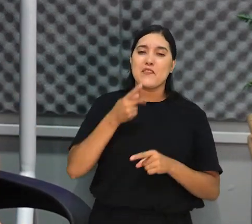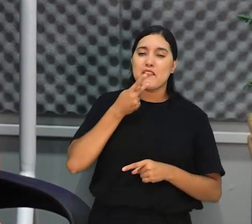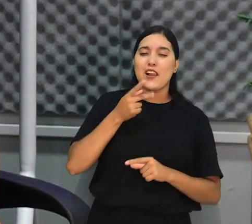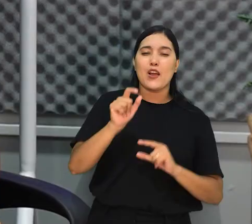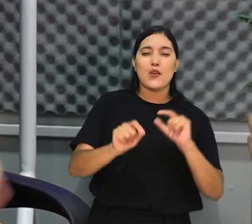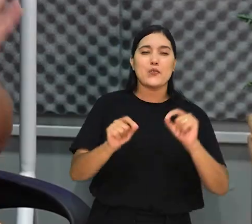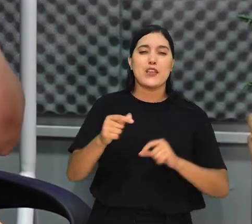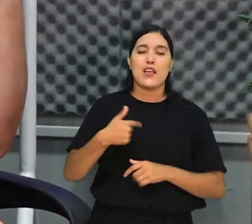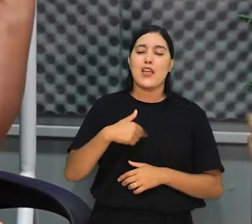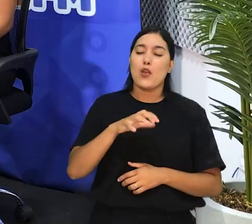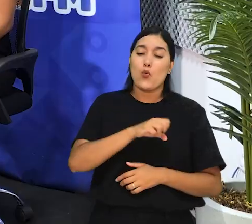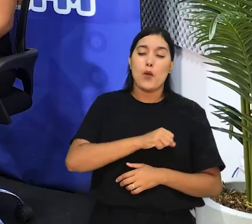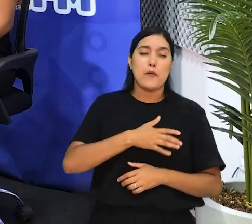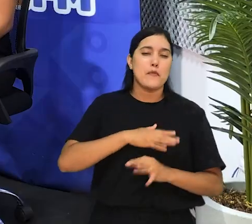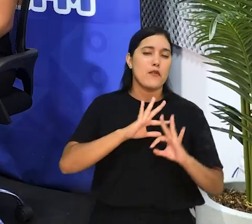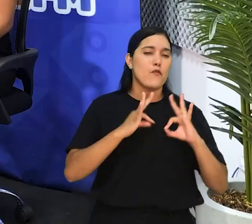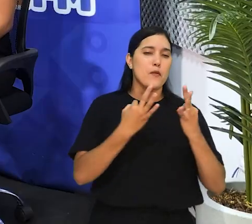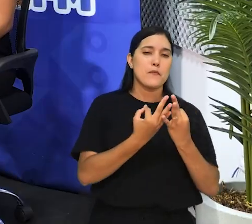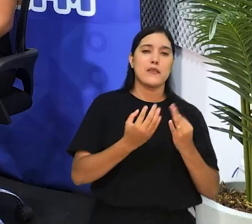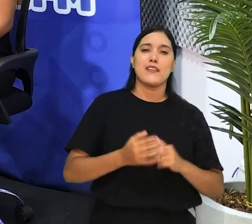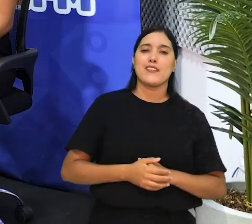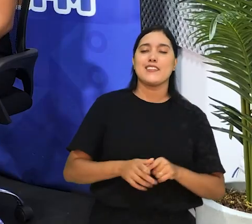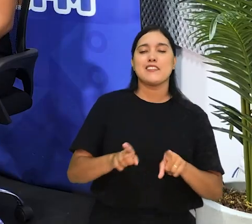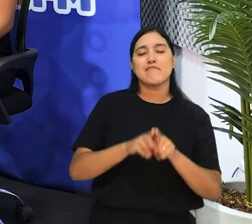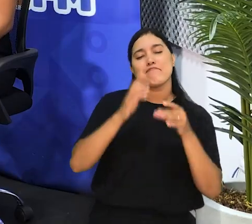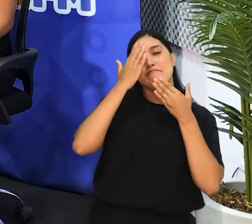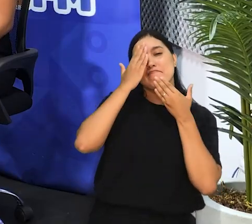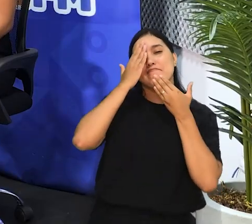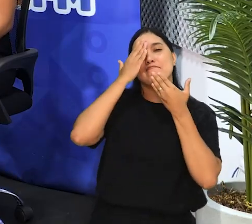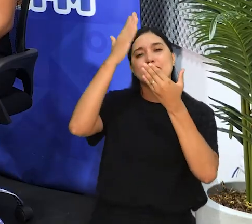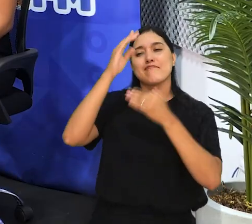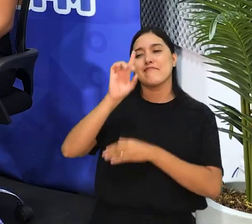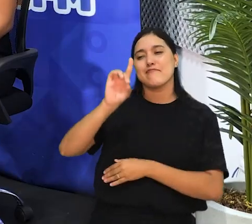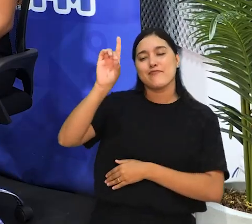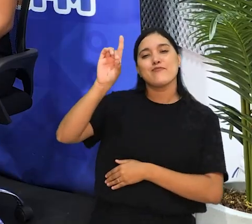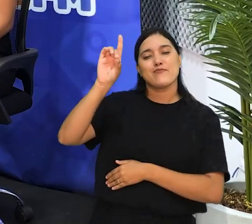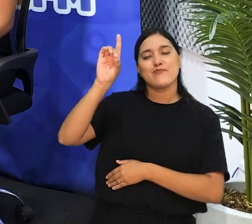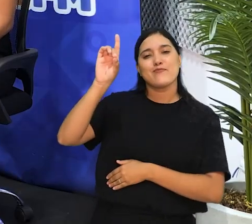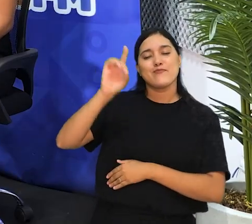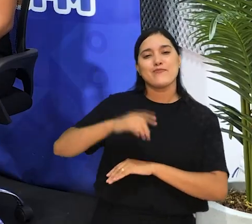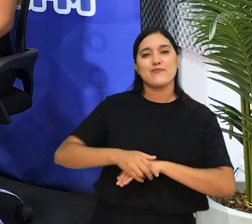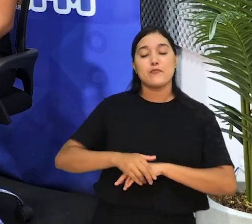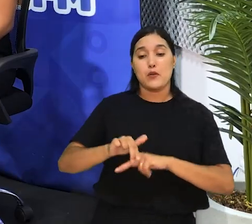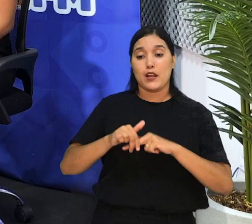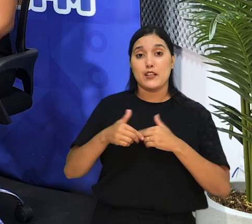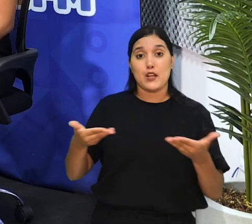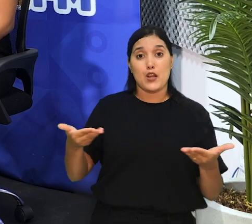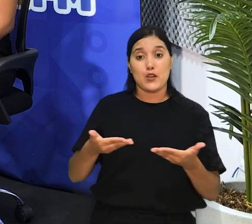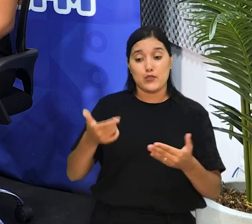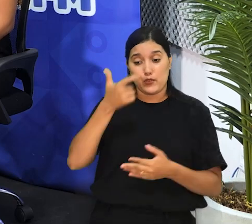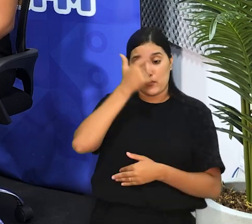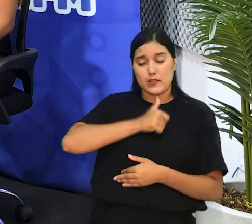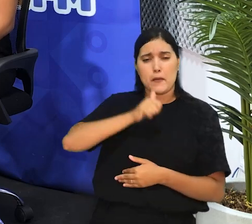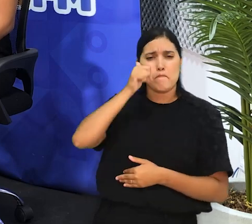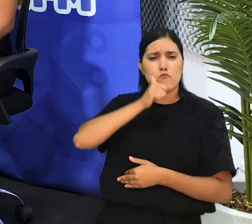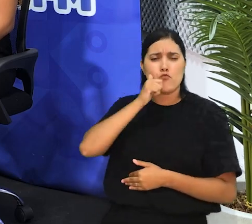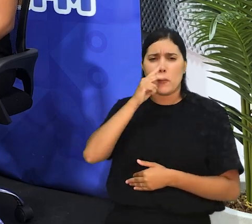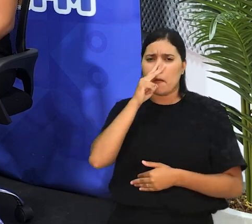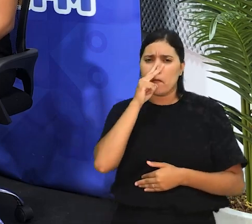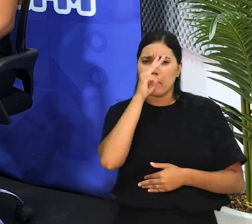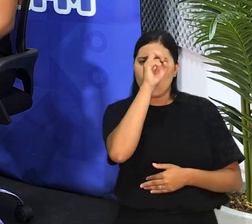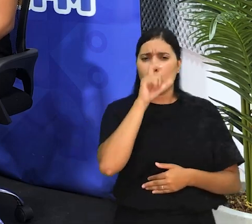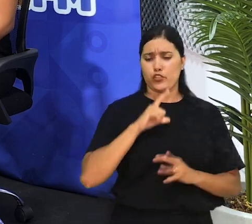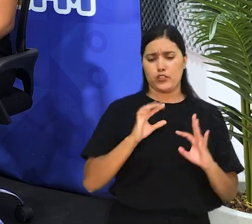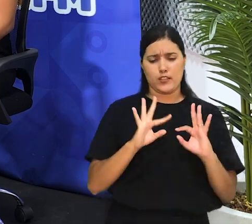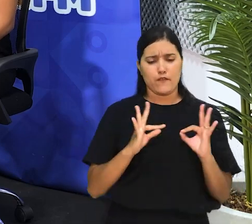que eu amo a minha família e agradeço a Deus, né, por hoje ser essa mulher forte, ter